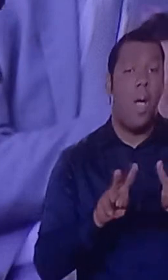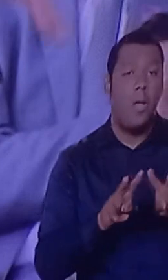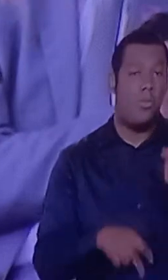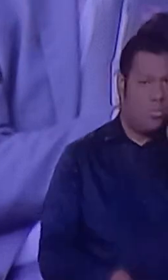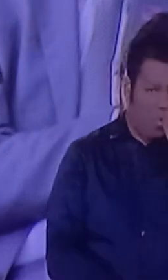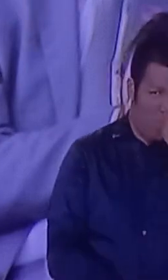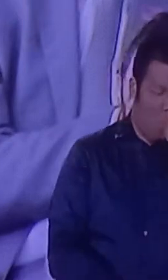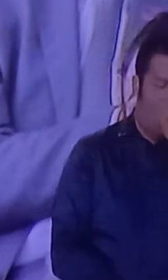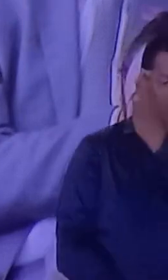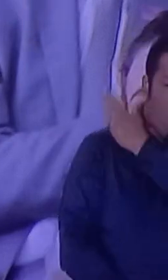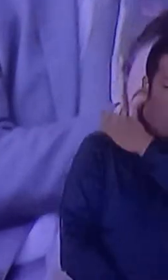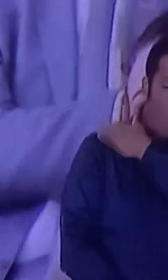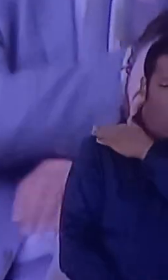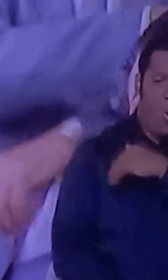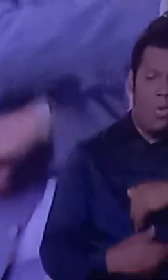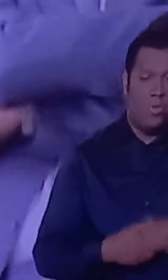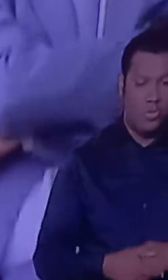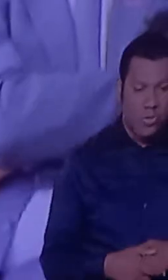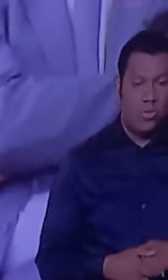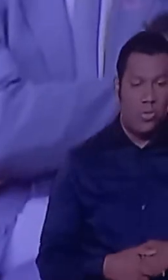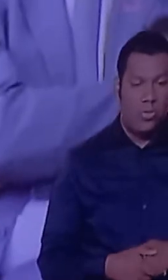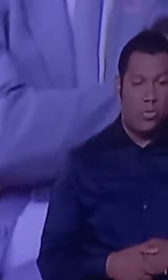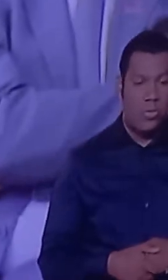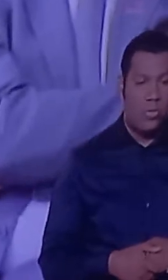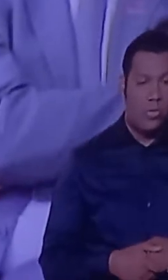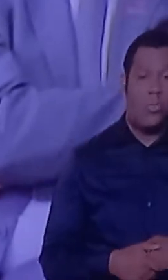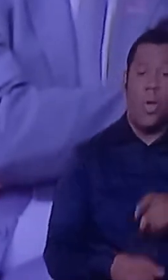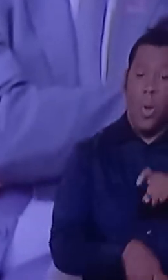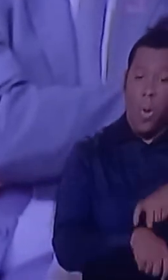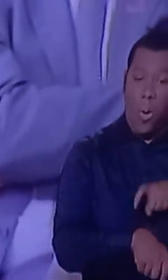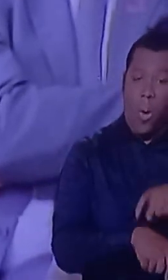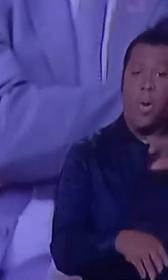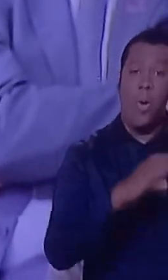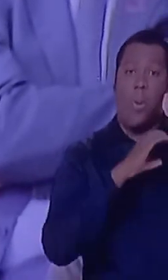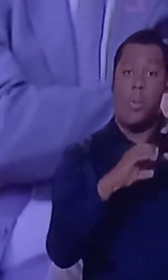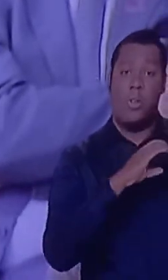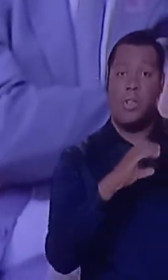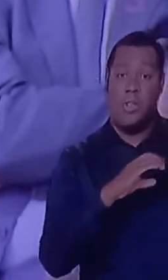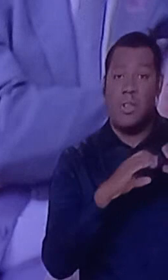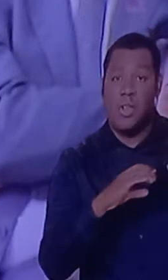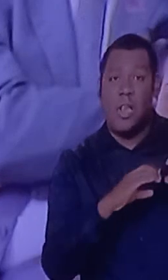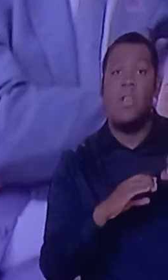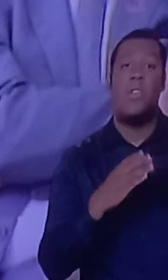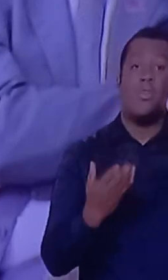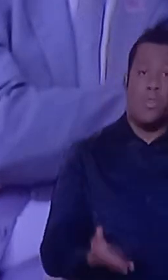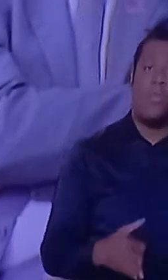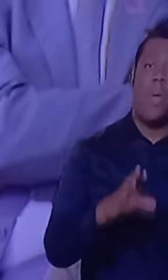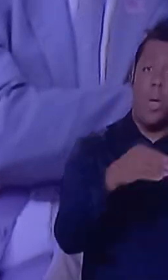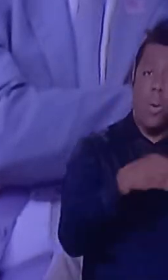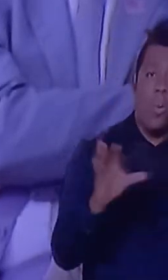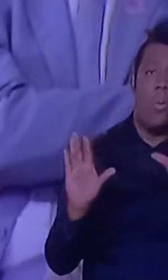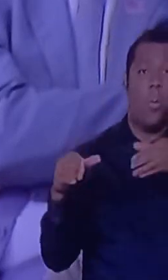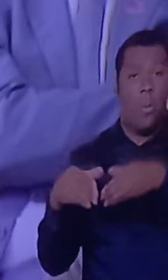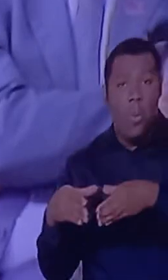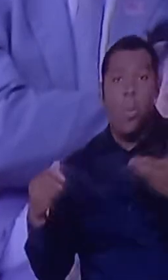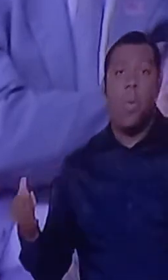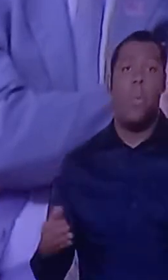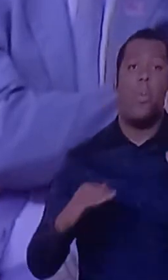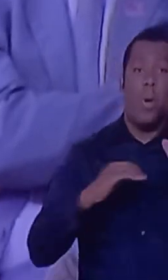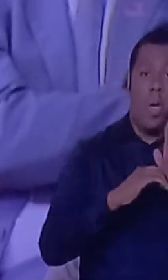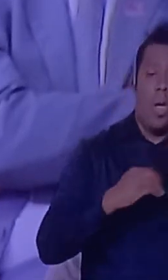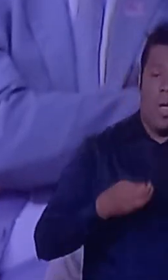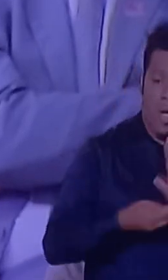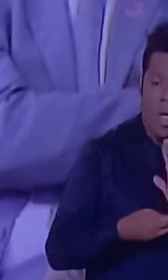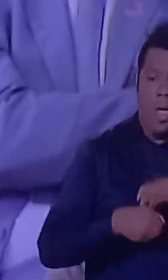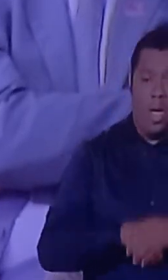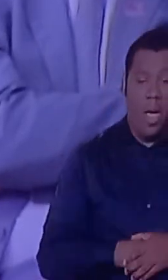passa uma parte do tempo conversando, conversa com bancada A, com bancada P. É difícil, mas a gente não pode reclamar,